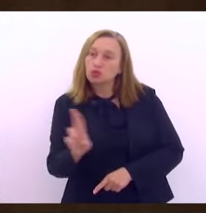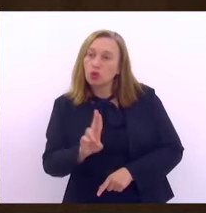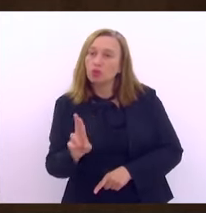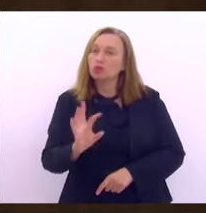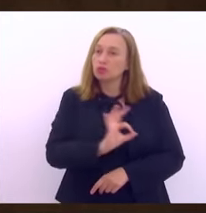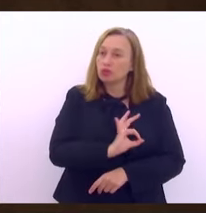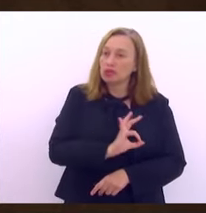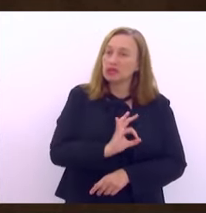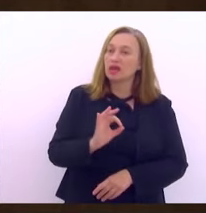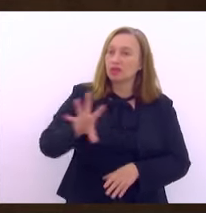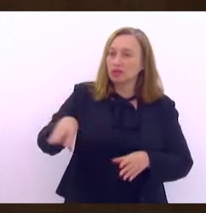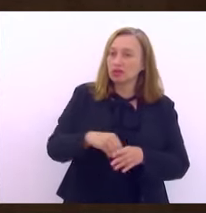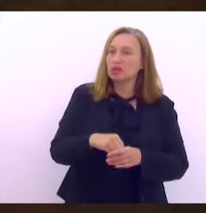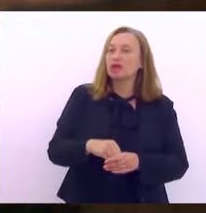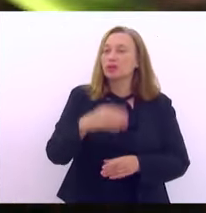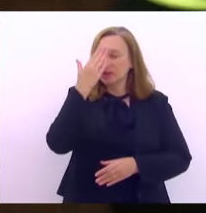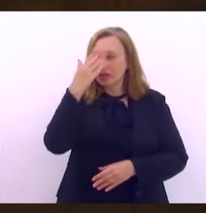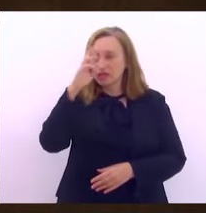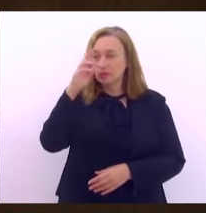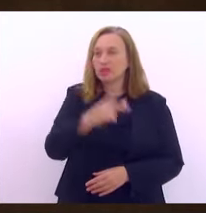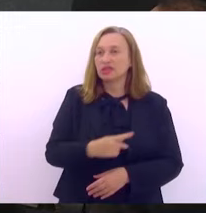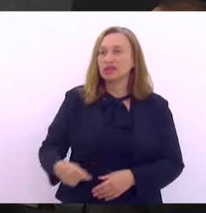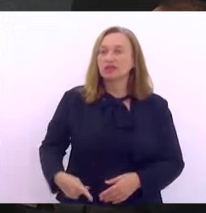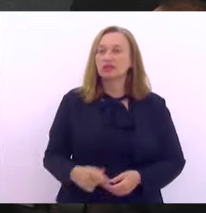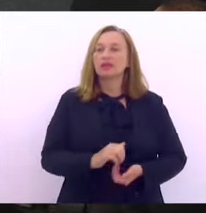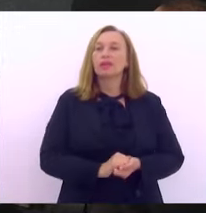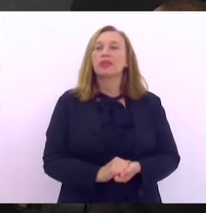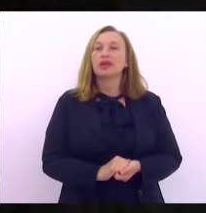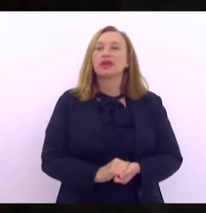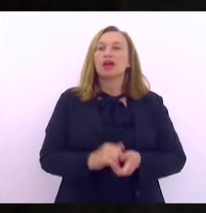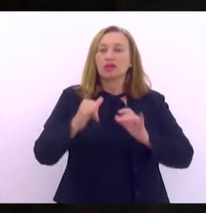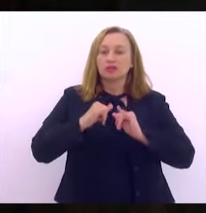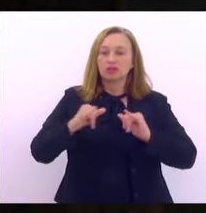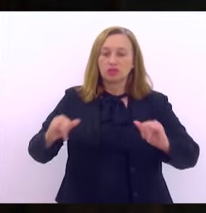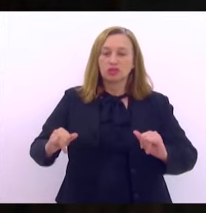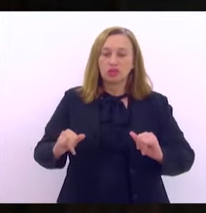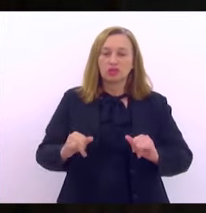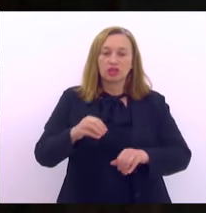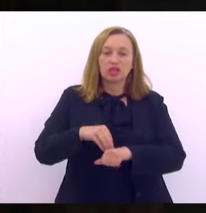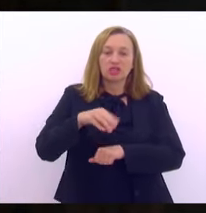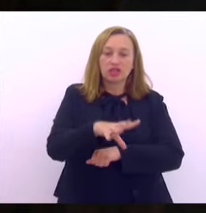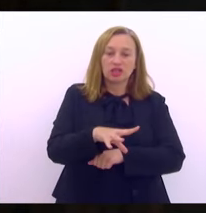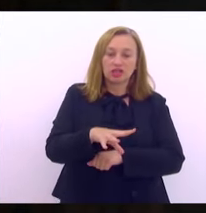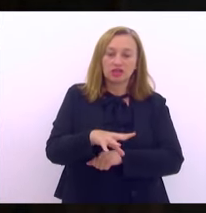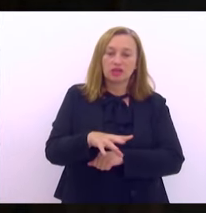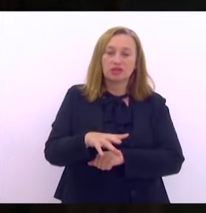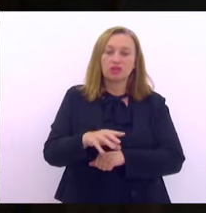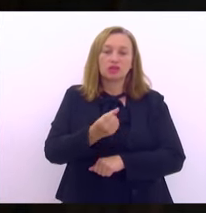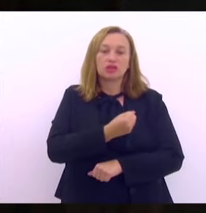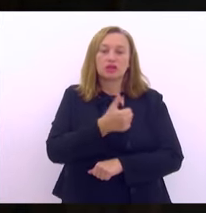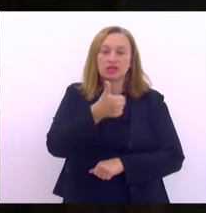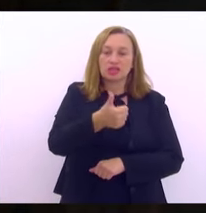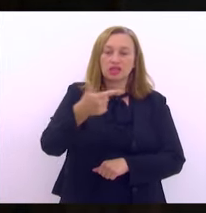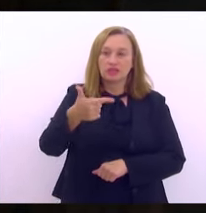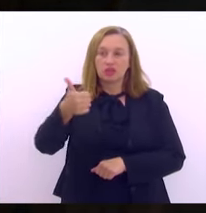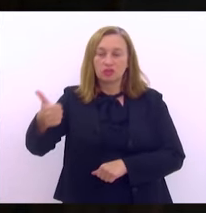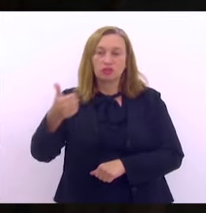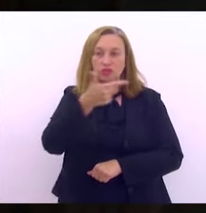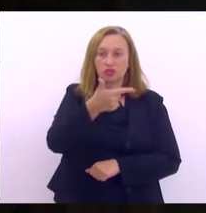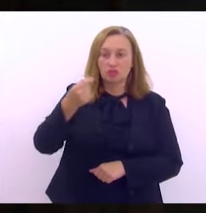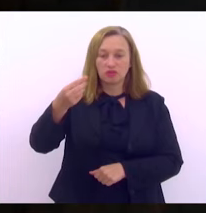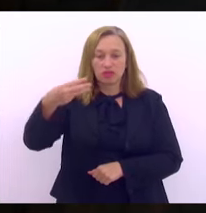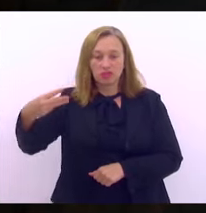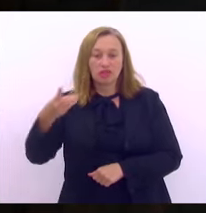policial ali. Obrigada, presidente. Muito obrigado, deputada. Anuncio indicação legislativa número 121 de